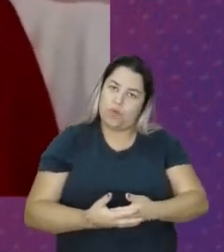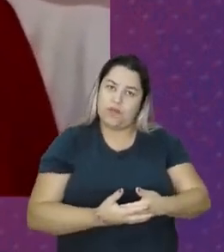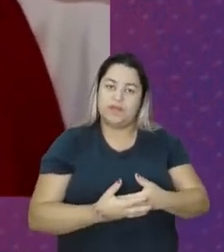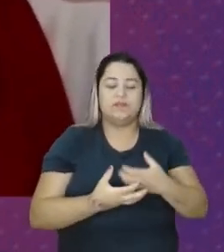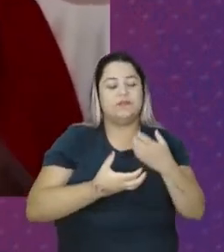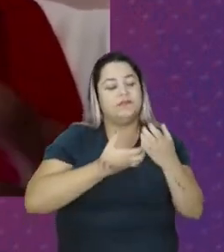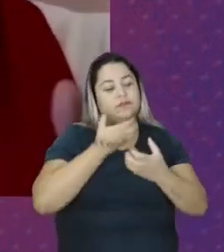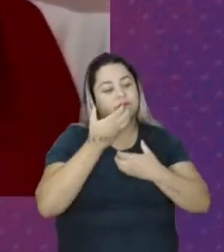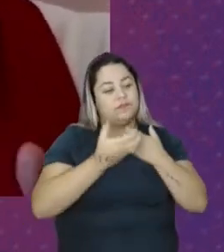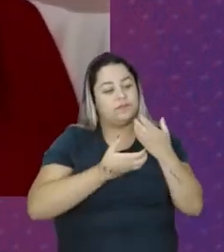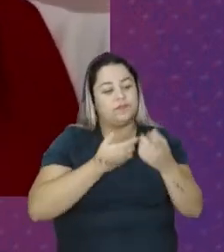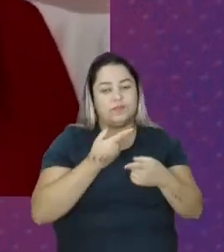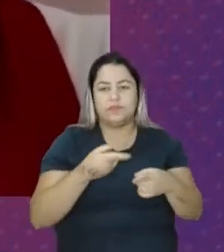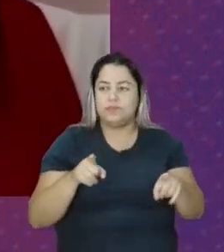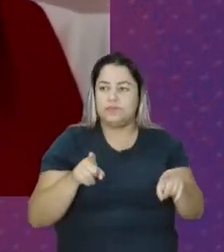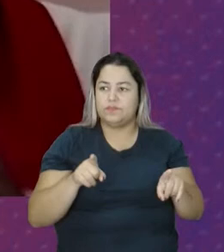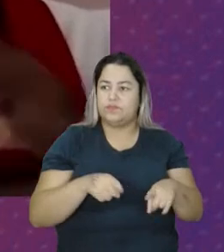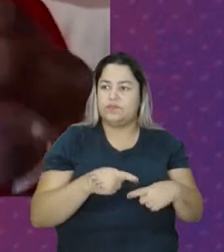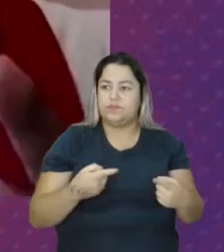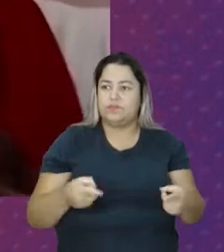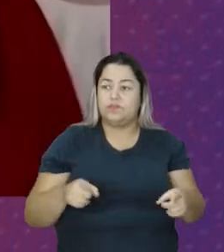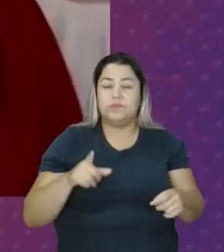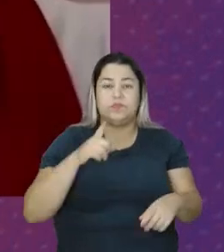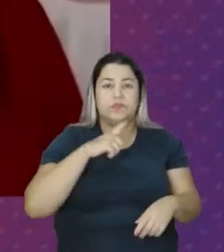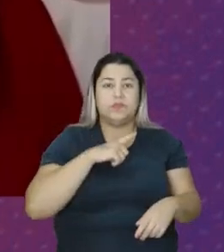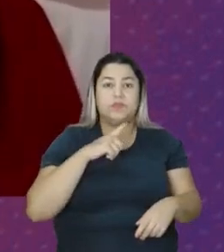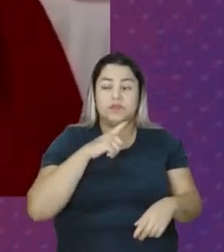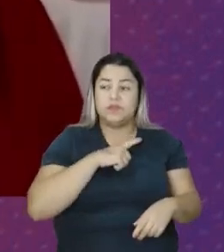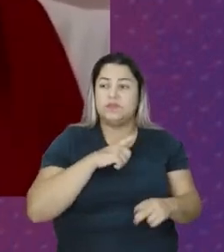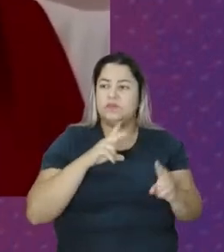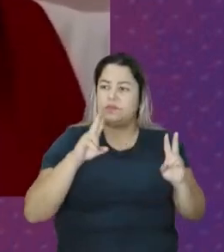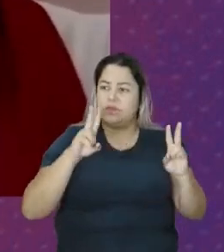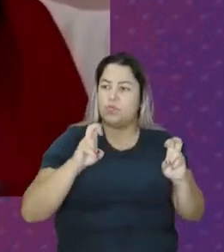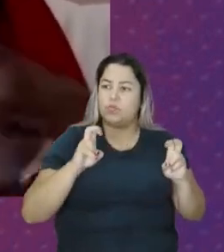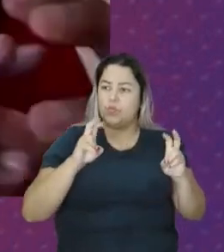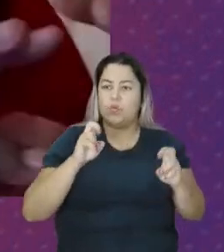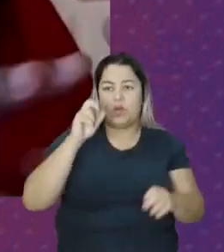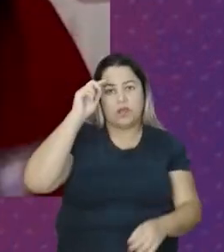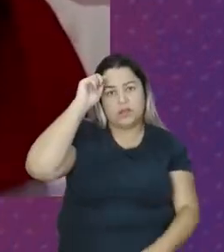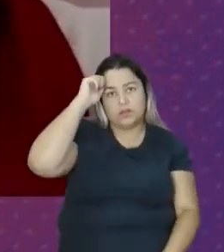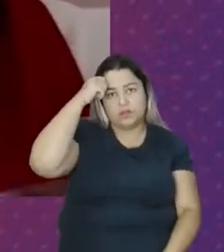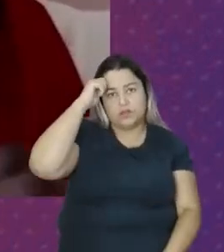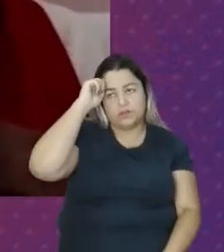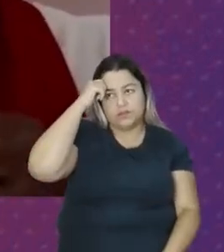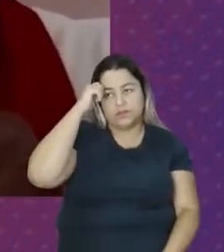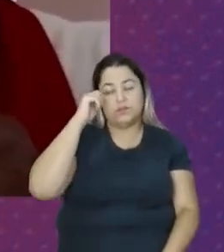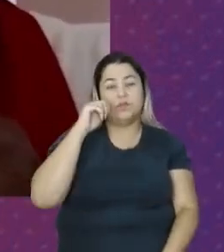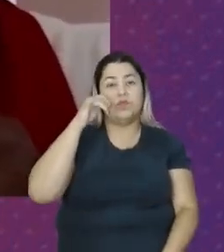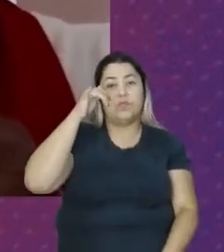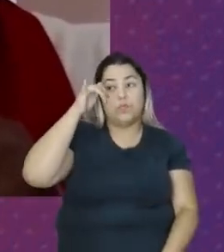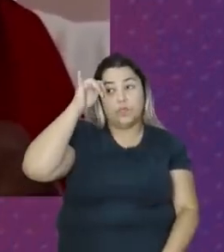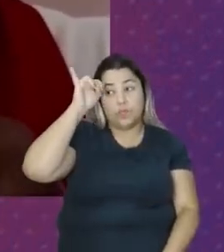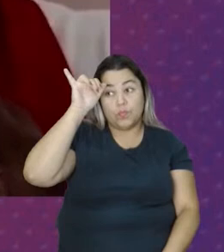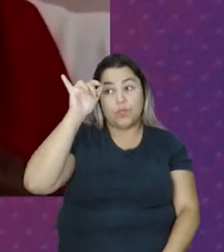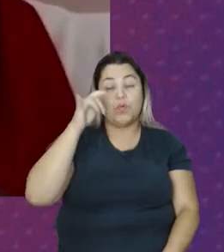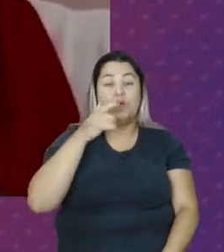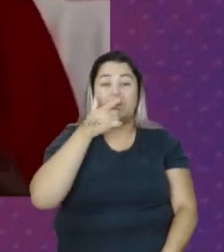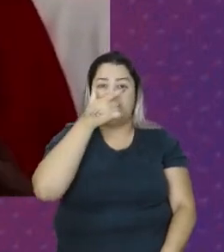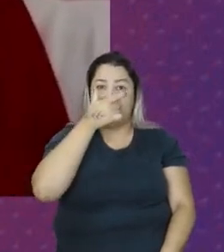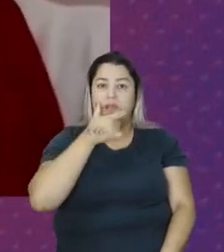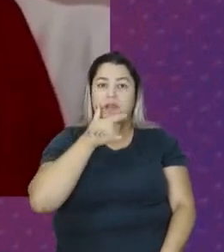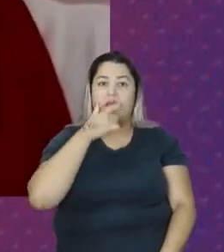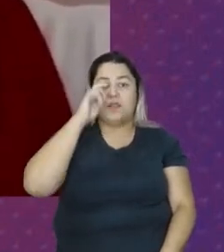cantam músicas absolutamente que têm um teor racista. Quando eles dizem que o boi da cara preta